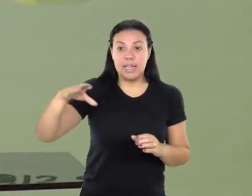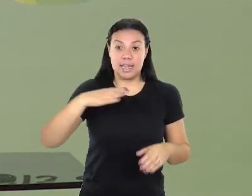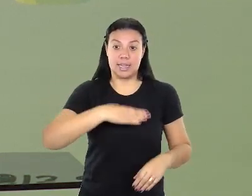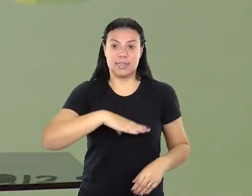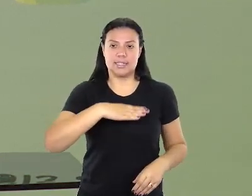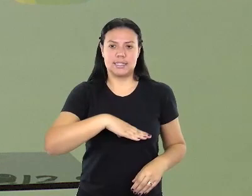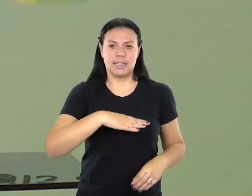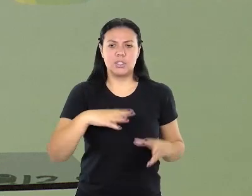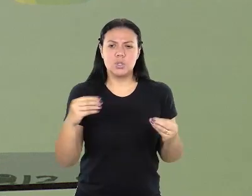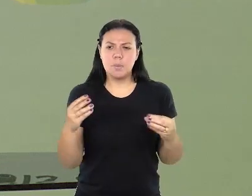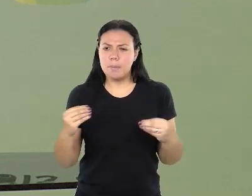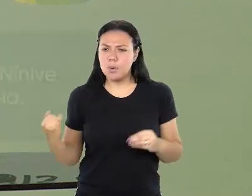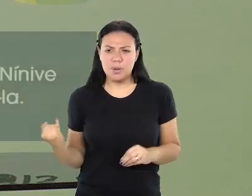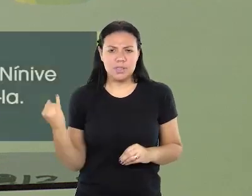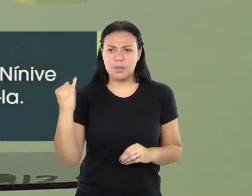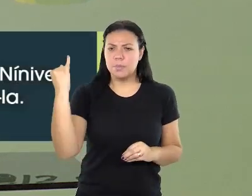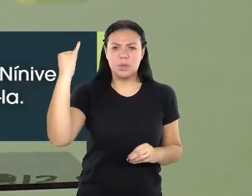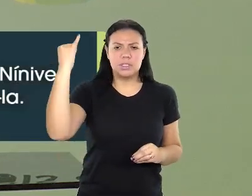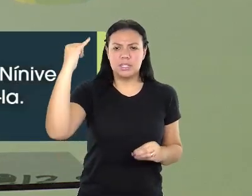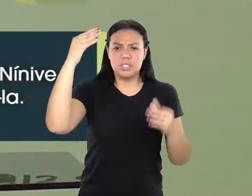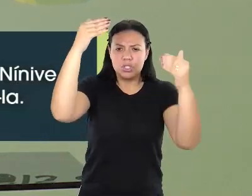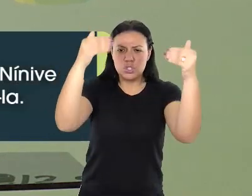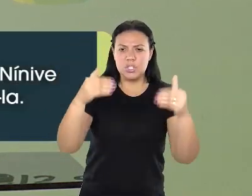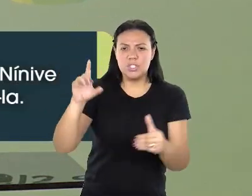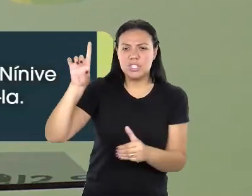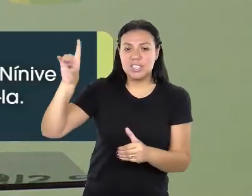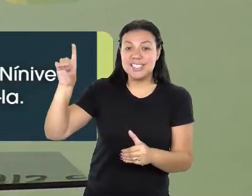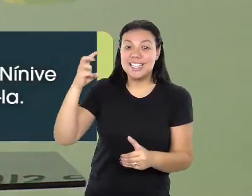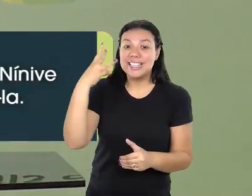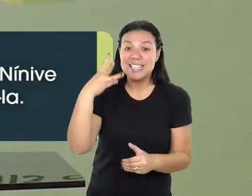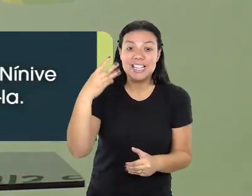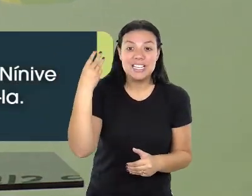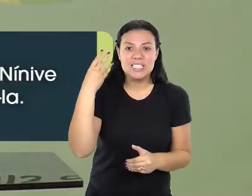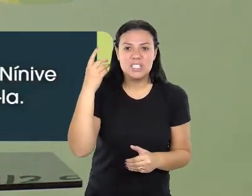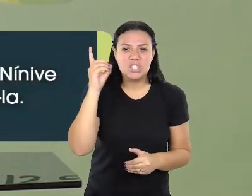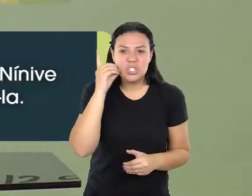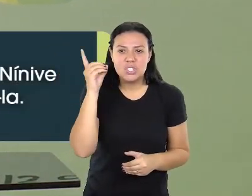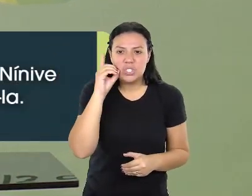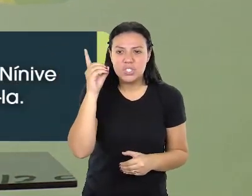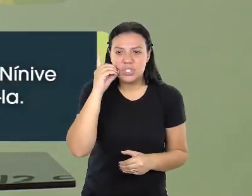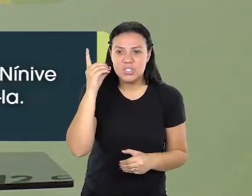cidade muito importante diante de Deus e de três dias para percorrê-la.